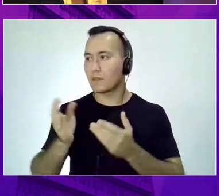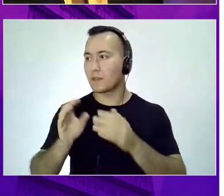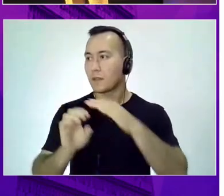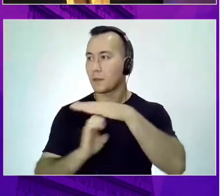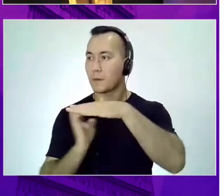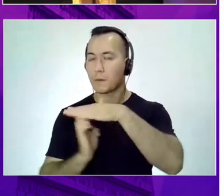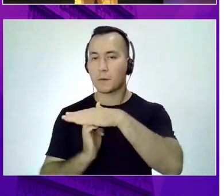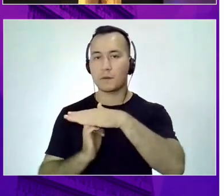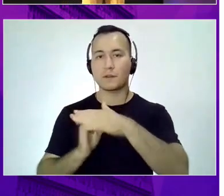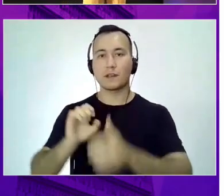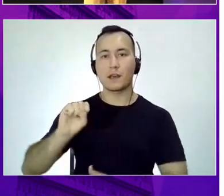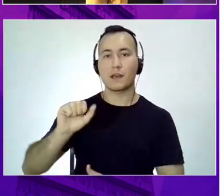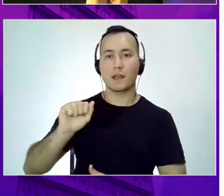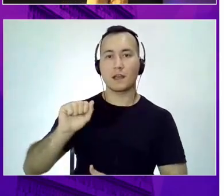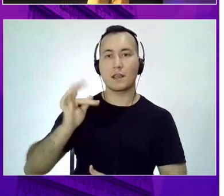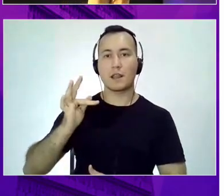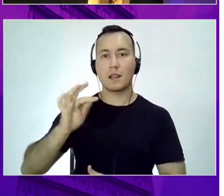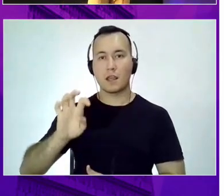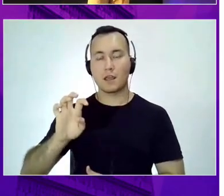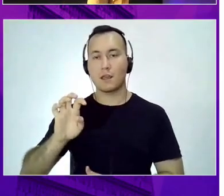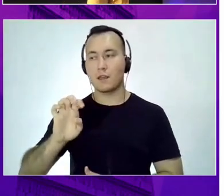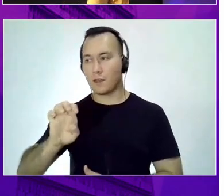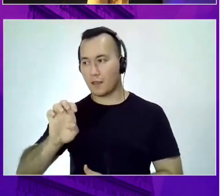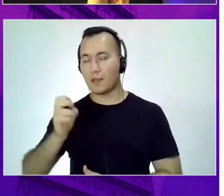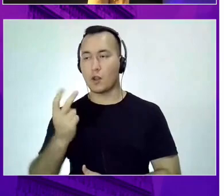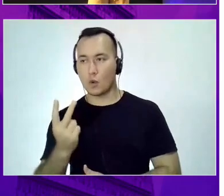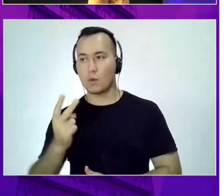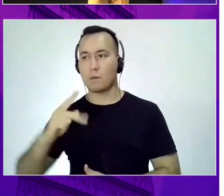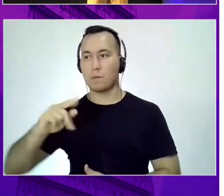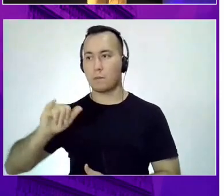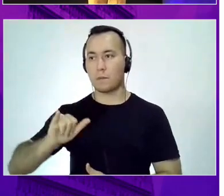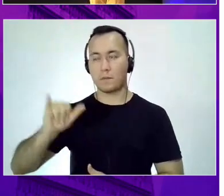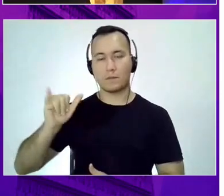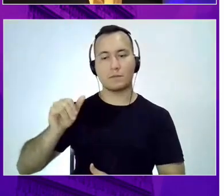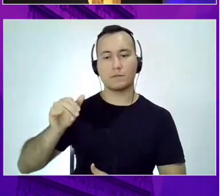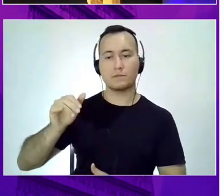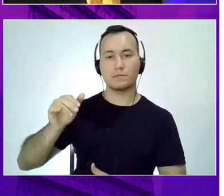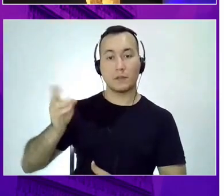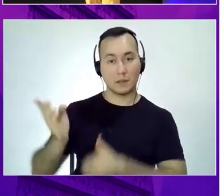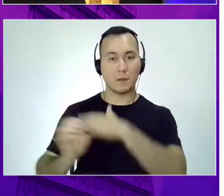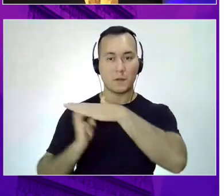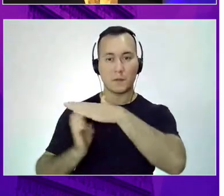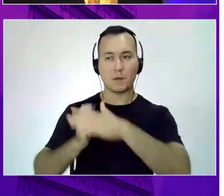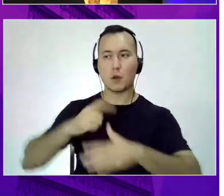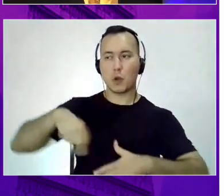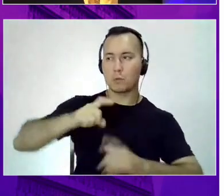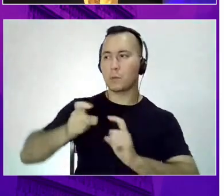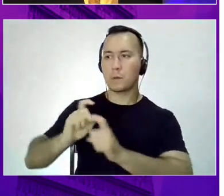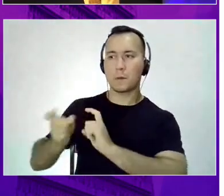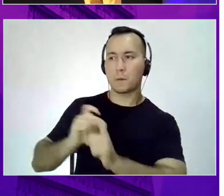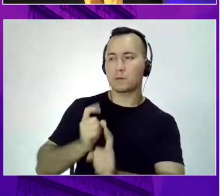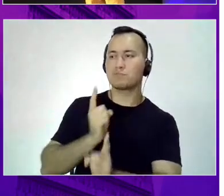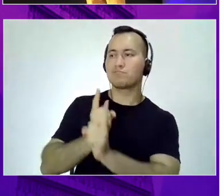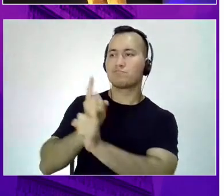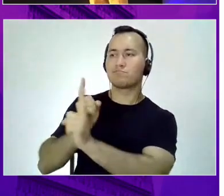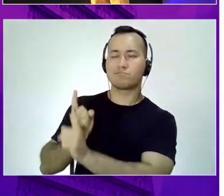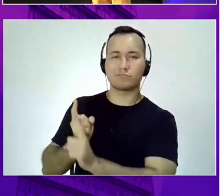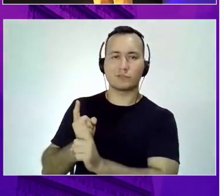isso acontecer ao longo dos anos e a gente trouxe um pedaço, né, para conseguir fazer a aplicação dessa